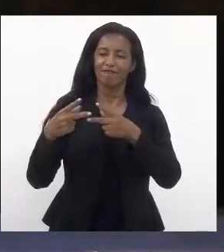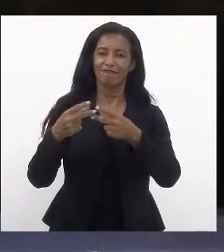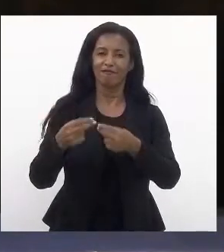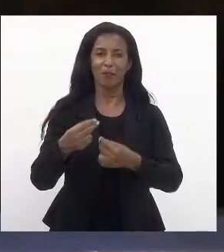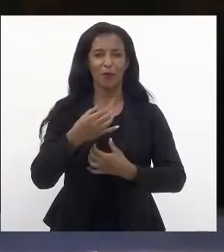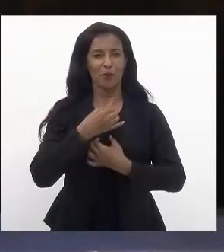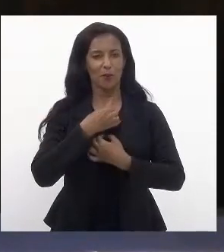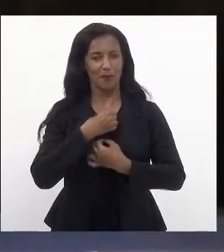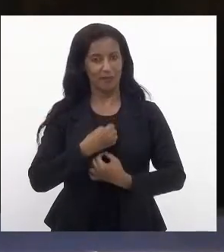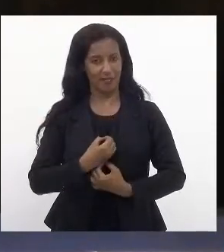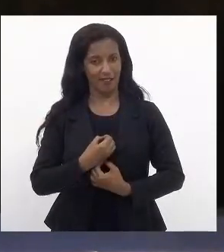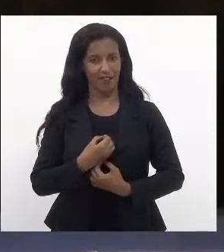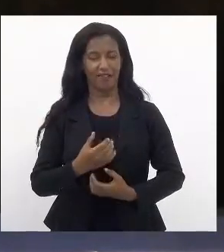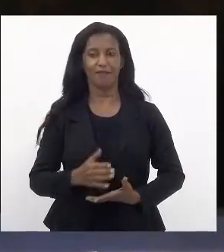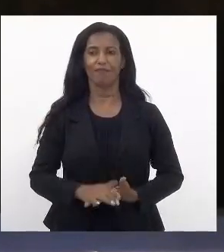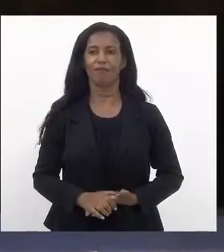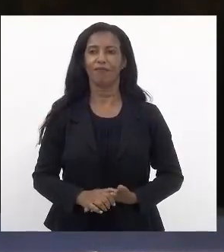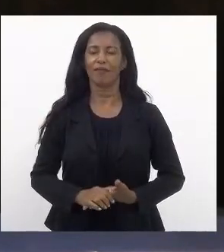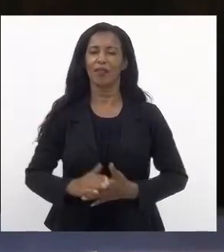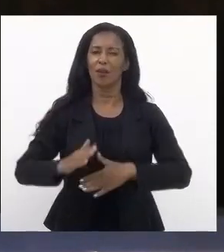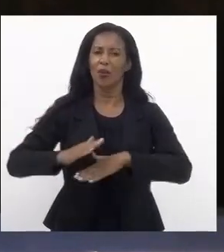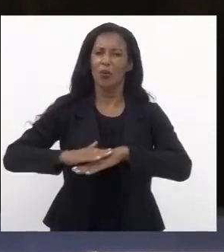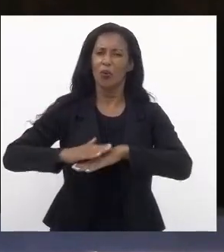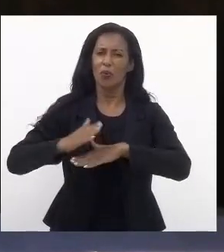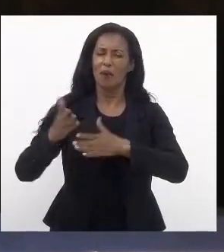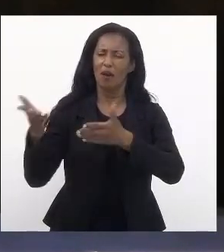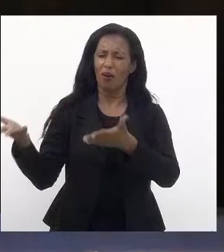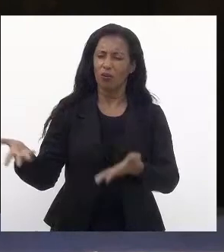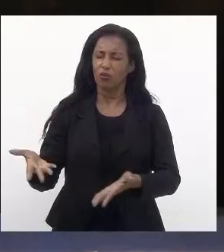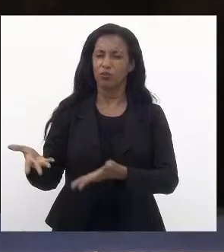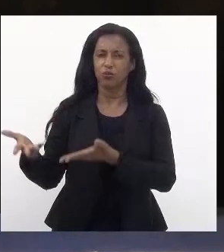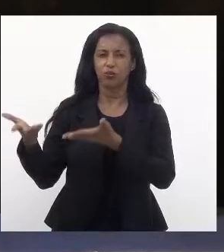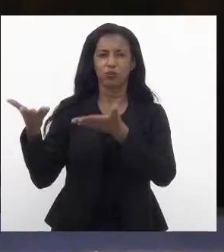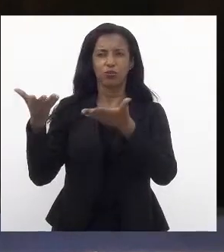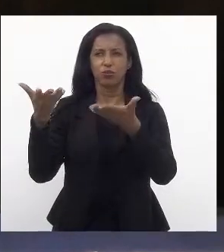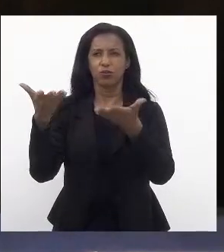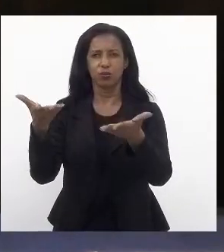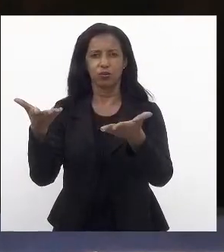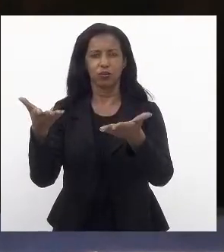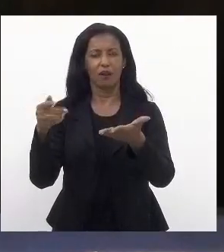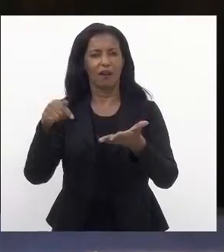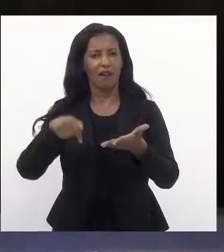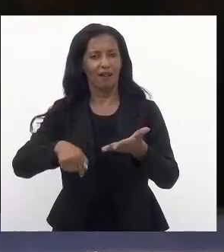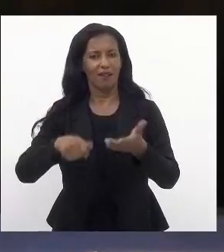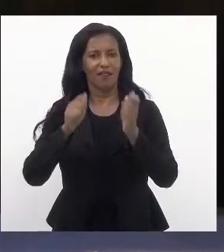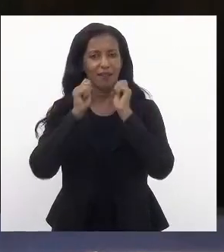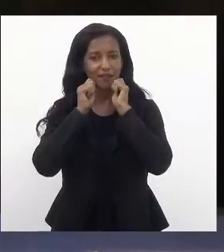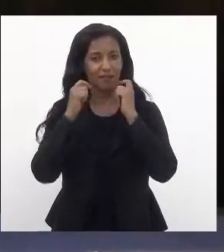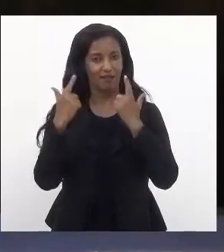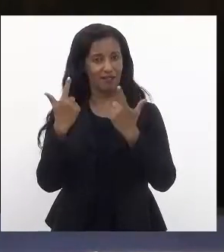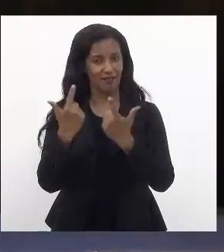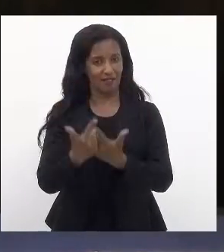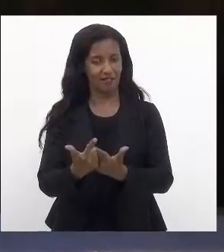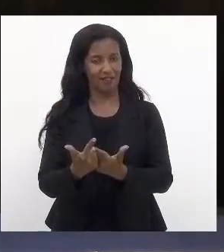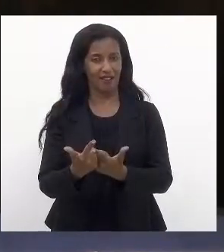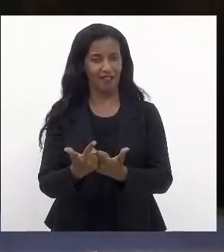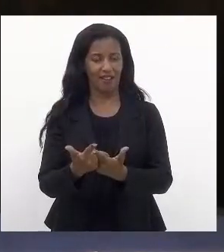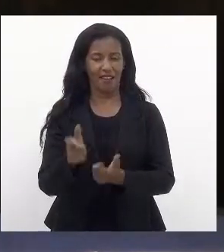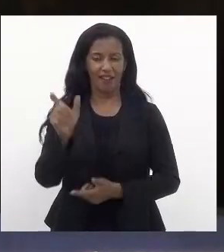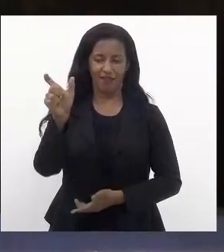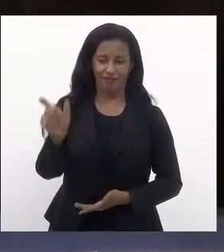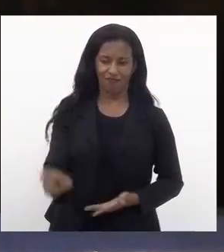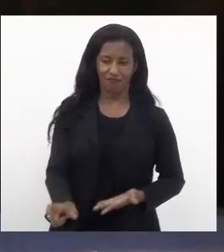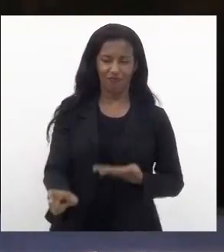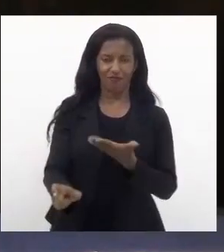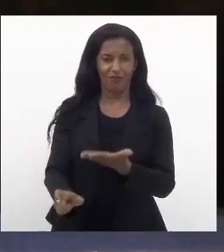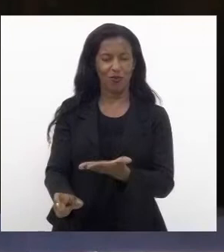medalha Tiradentes, maior comenda oferecida pela Casa Legislativa, ao senhor